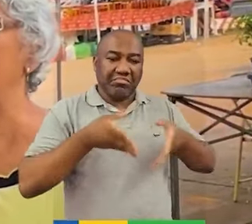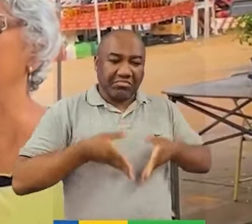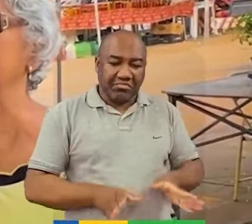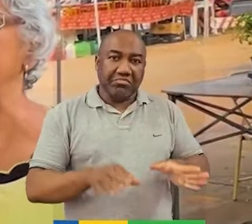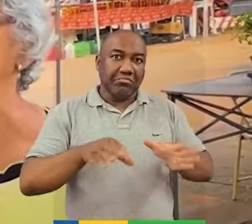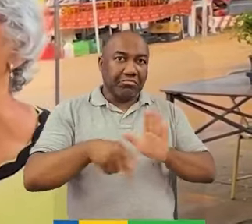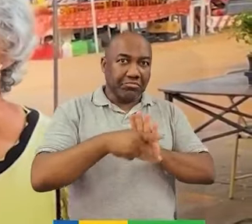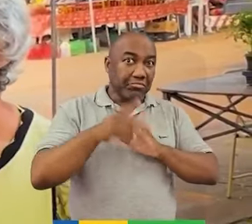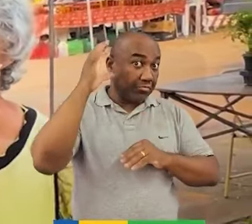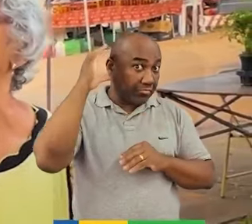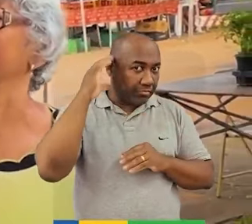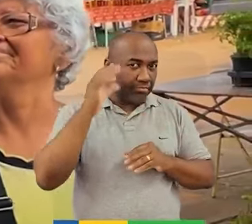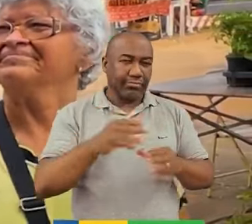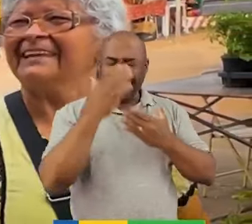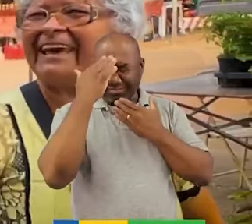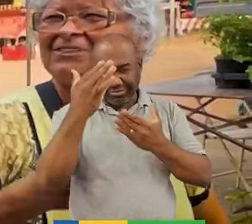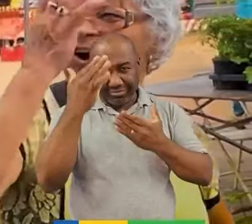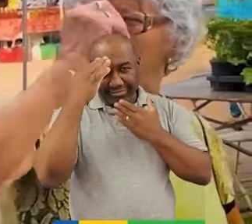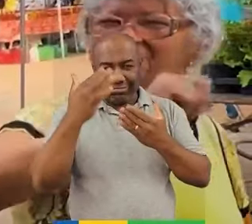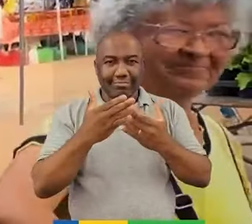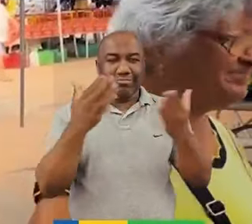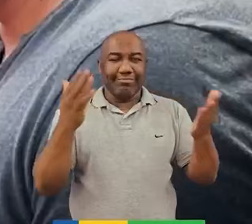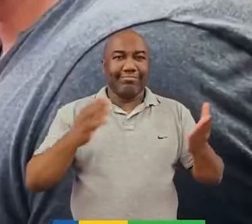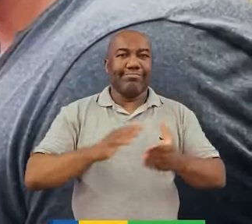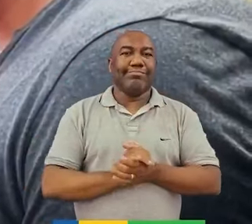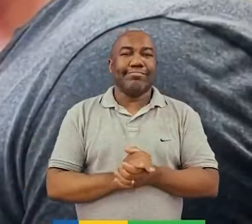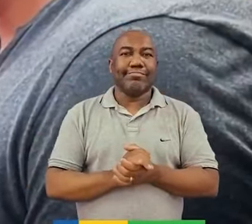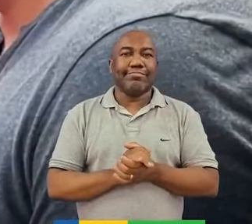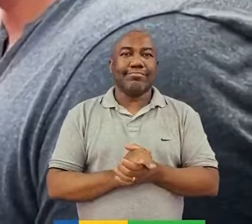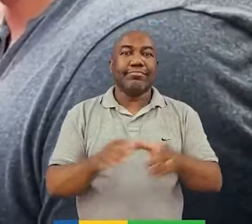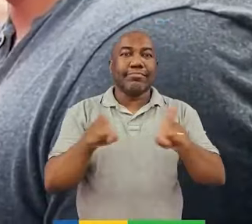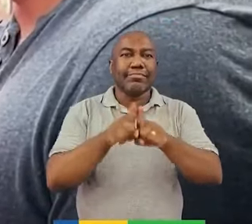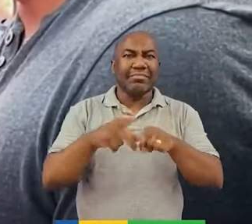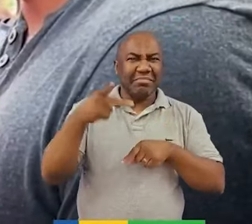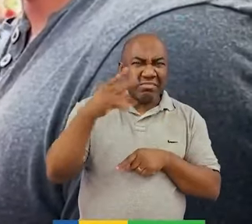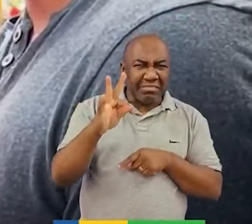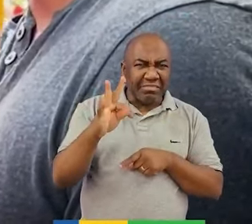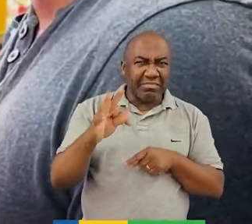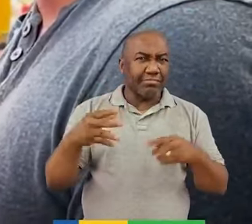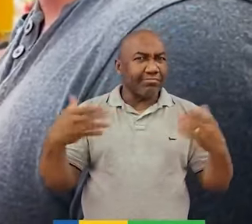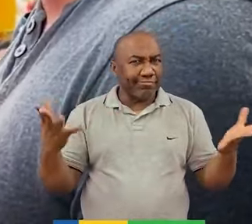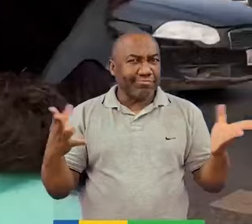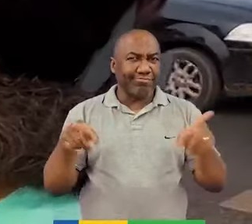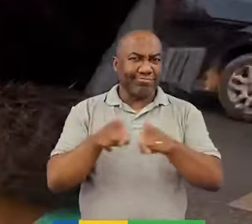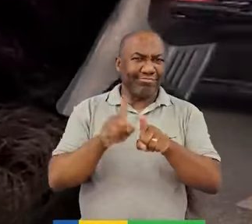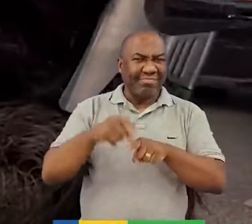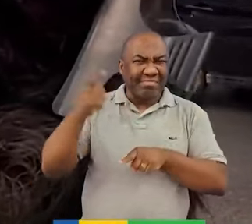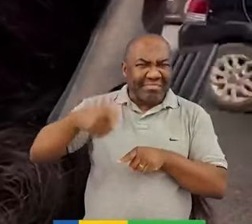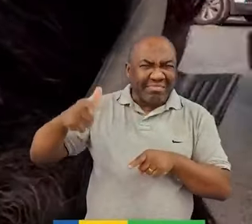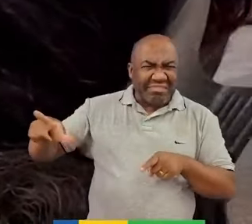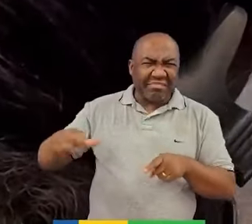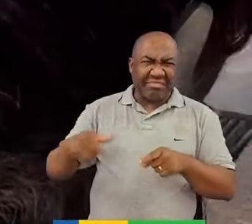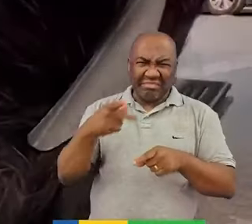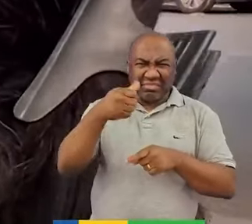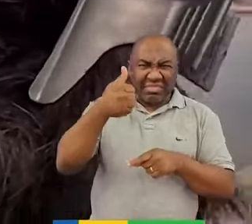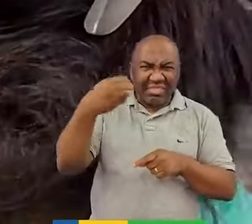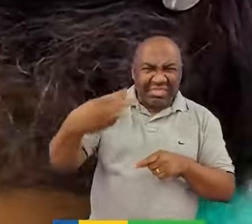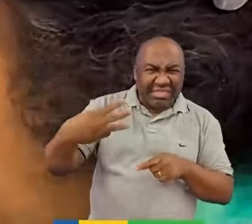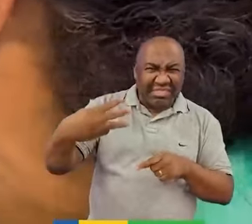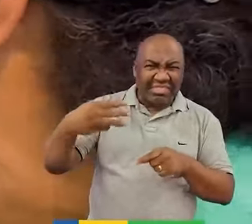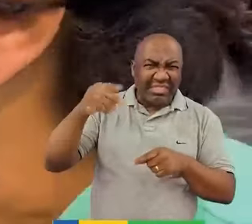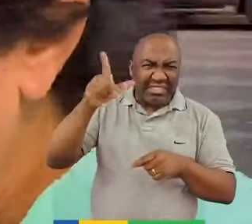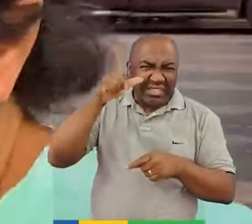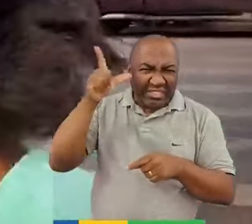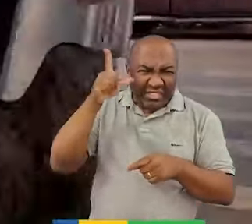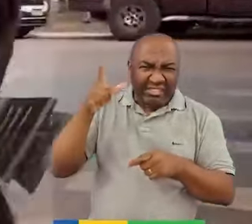Você é cuiabano legítimo. Obrigado. É nosso. Aí falou PT comigo, sujou. Eu não voto no 13, que eu não voto da